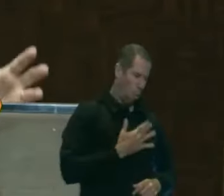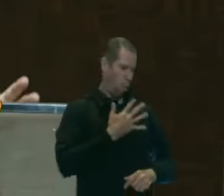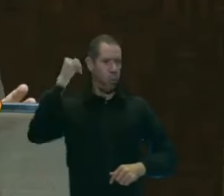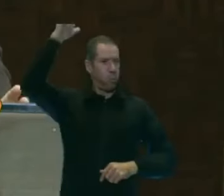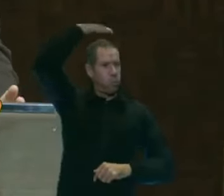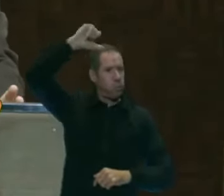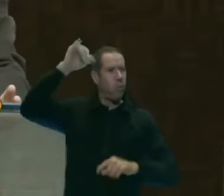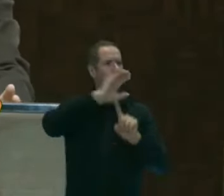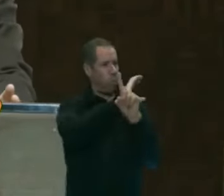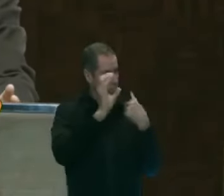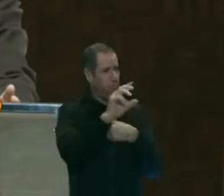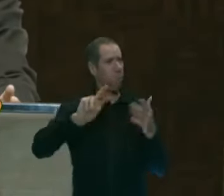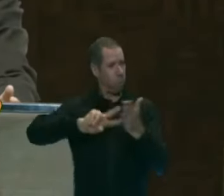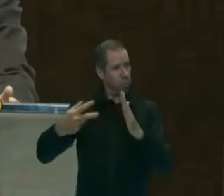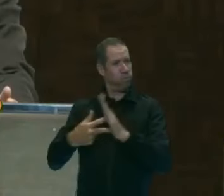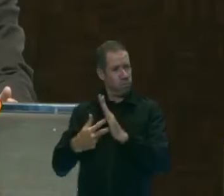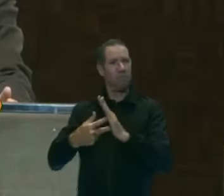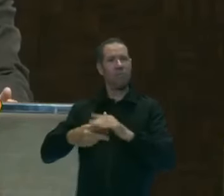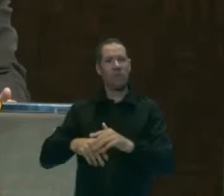culto.